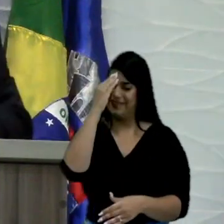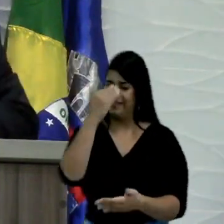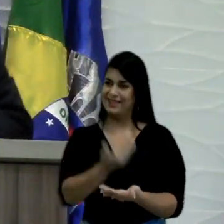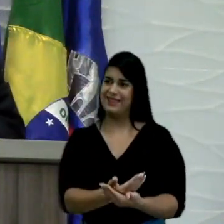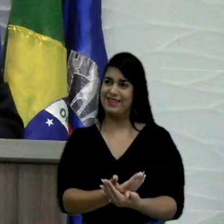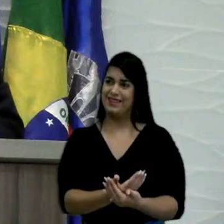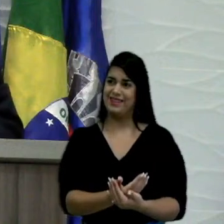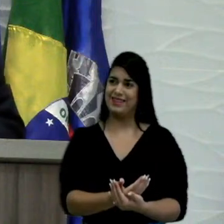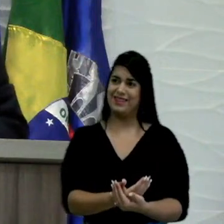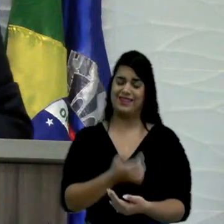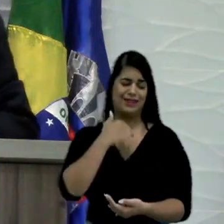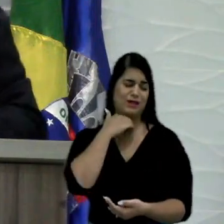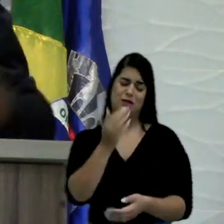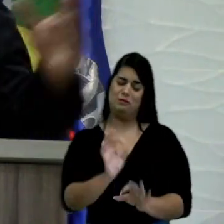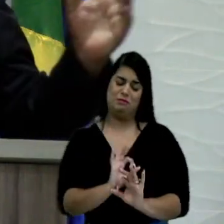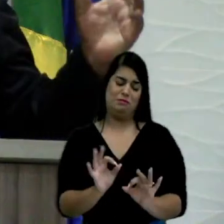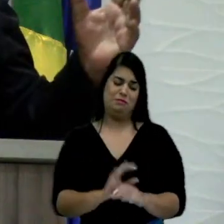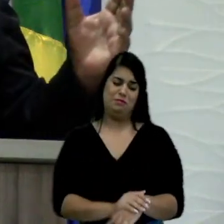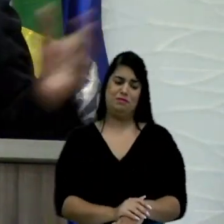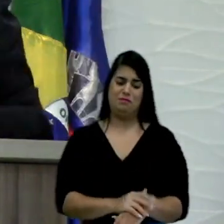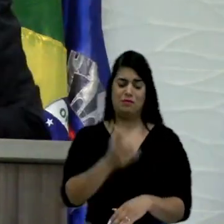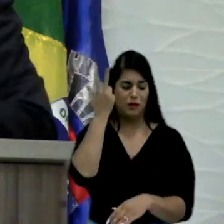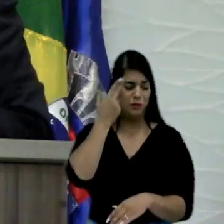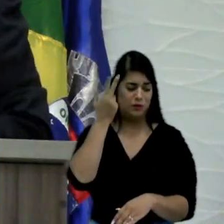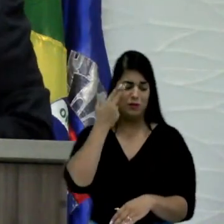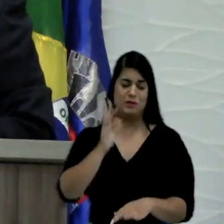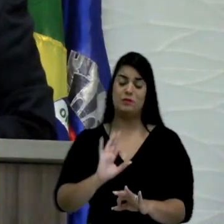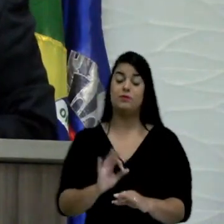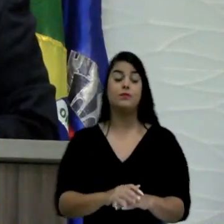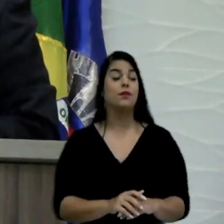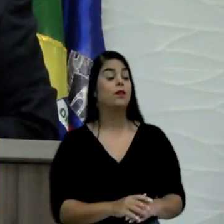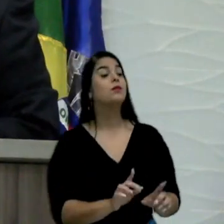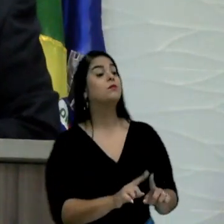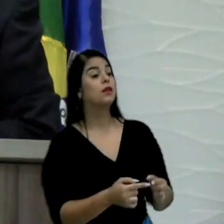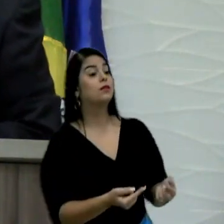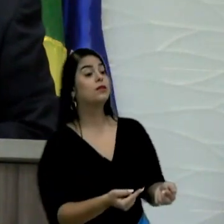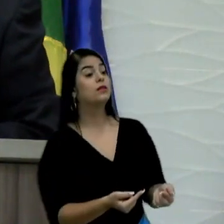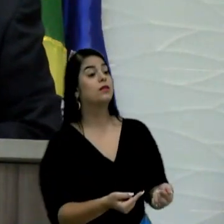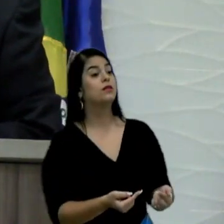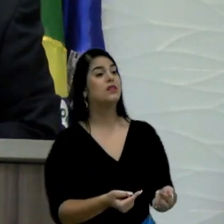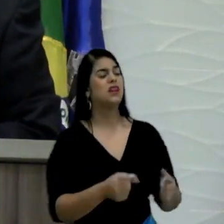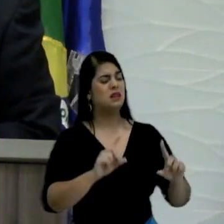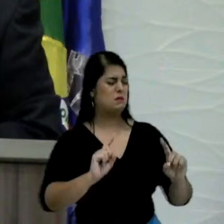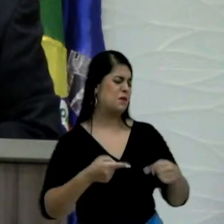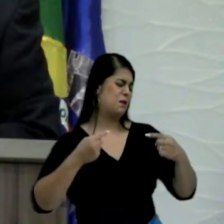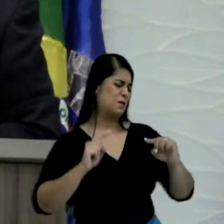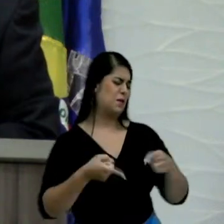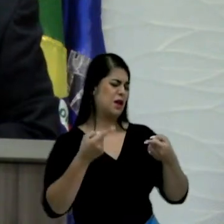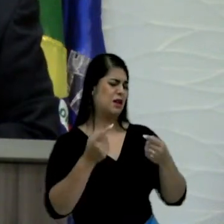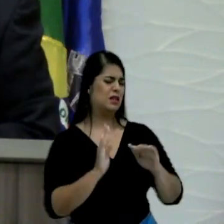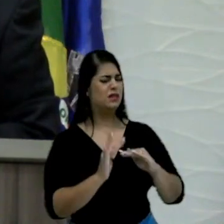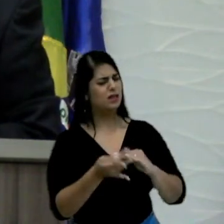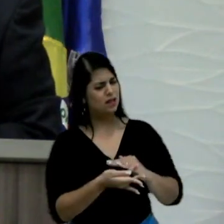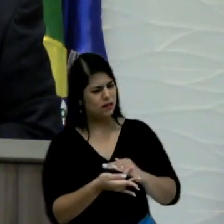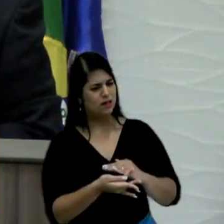é besteira. É isso mesmo, é realidade. Agora, veja bem, eu fui tão atacado nas redes